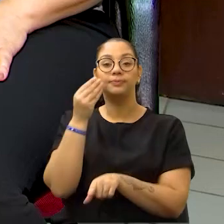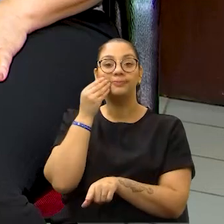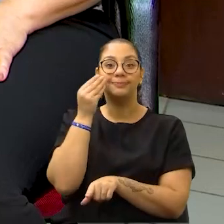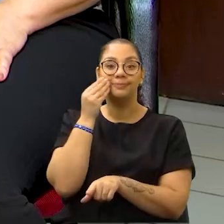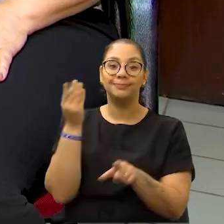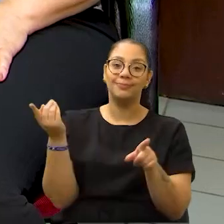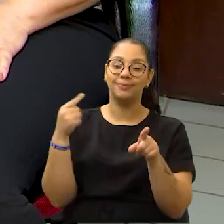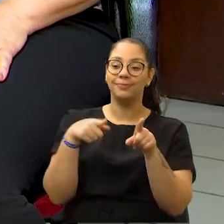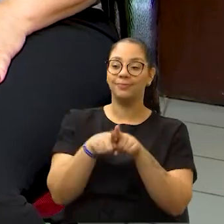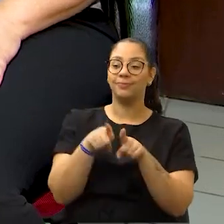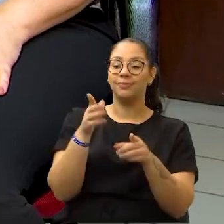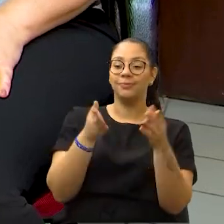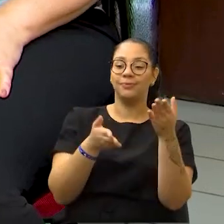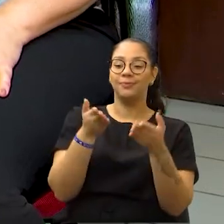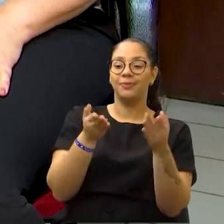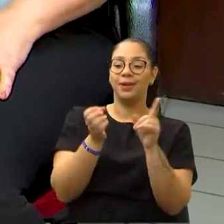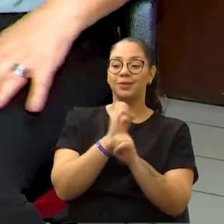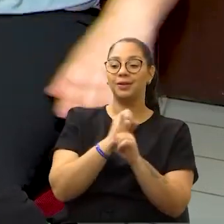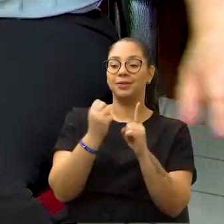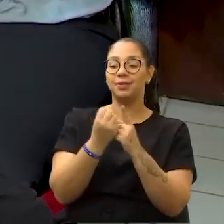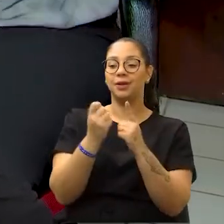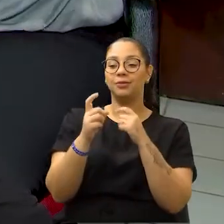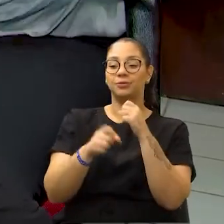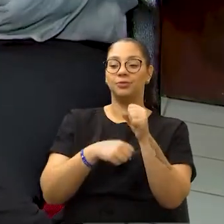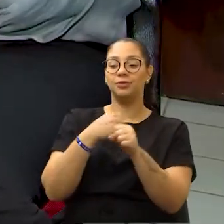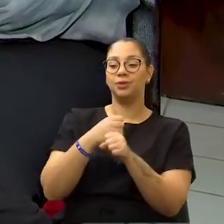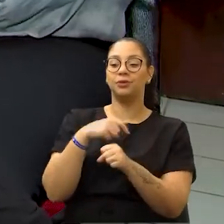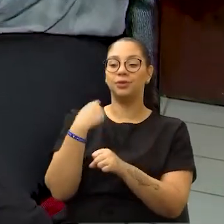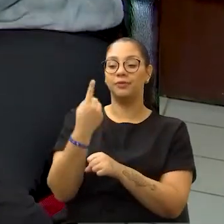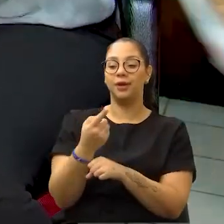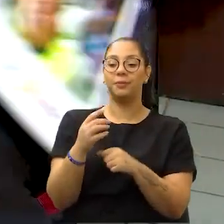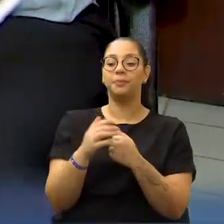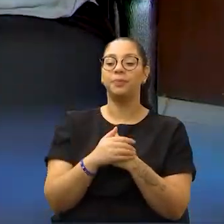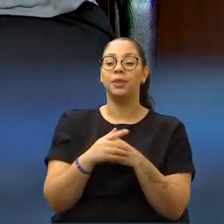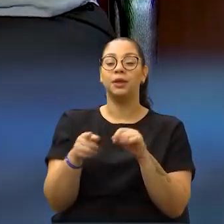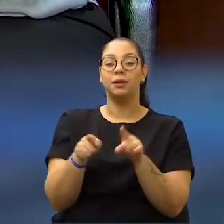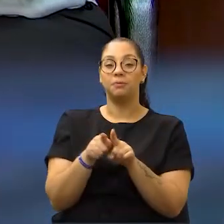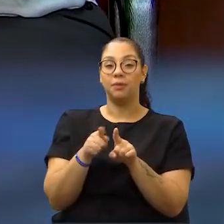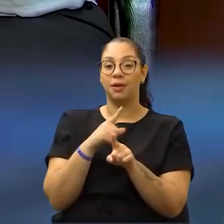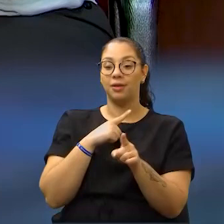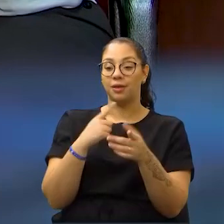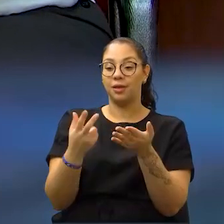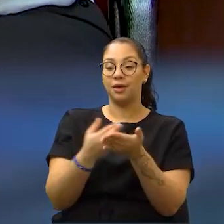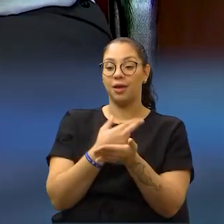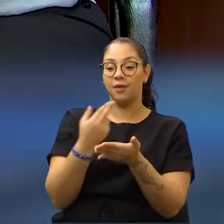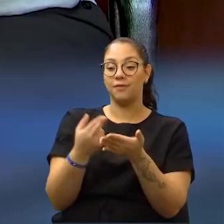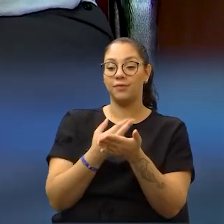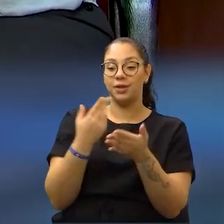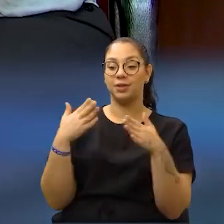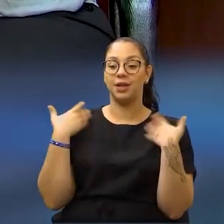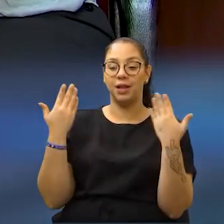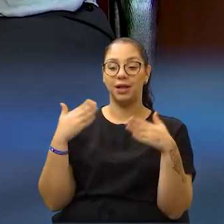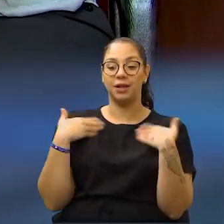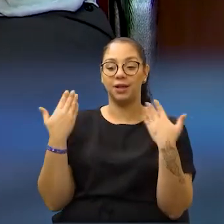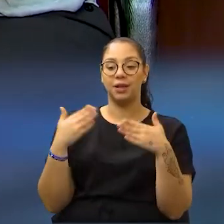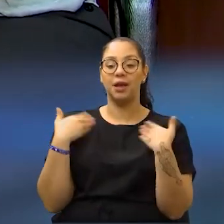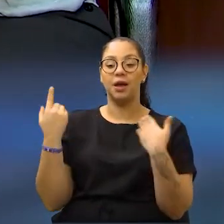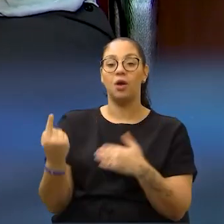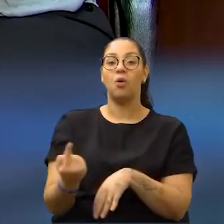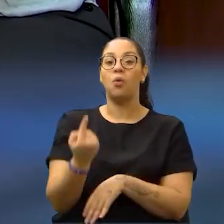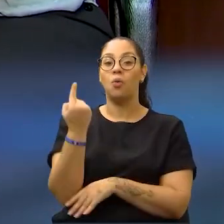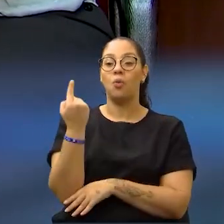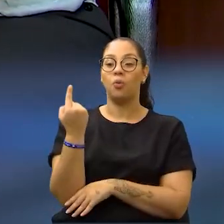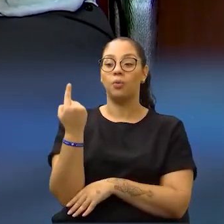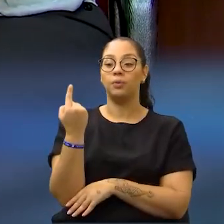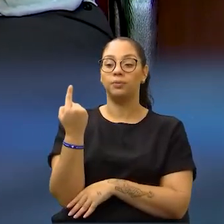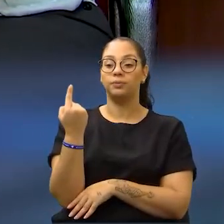um parceiro para fazer o balanço social do ano que vem. A gente tem a revista Alegria, essa aqui é o número 1 da revista